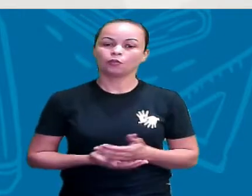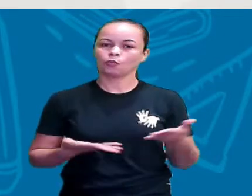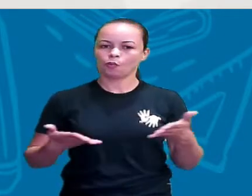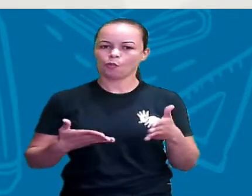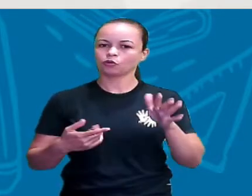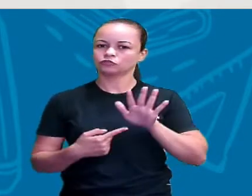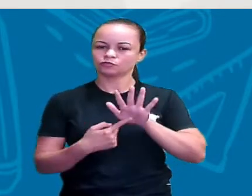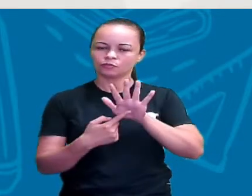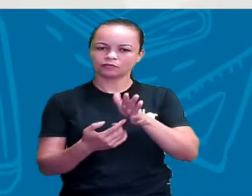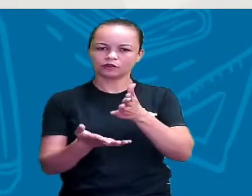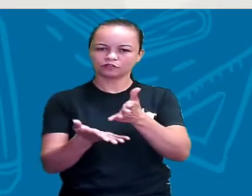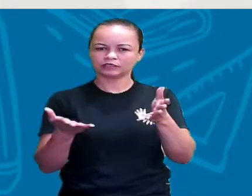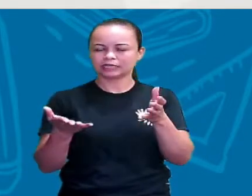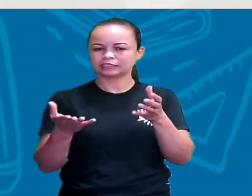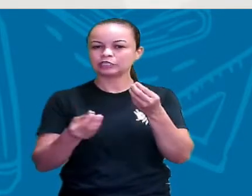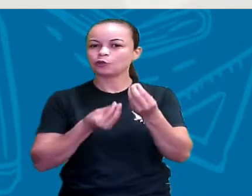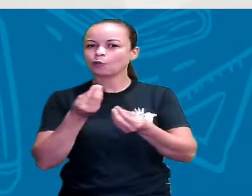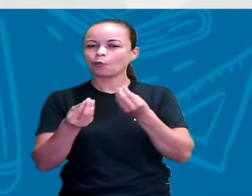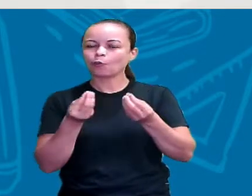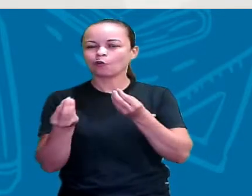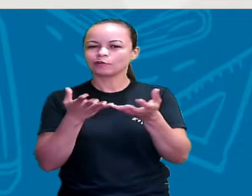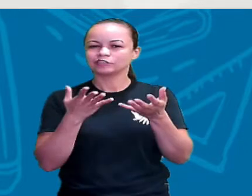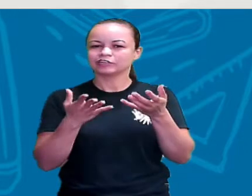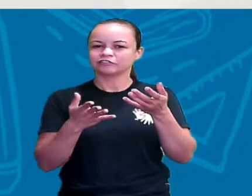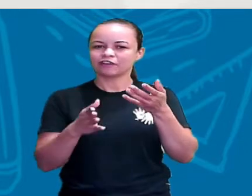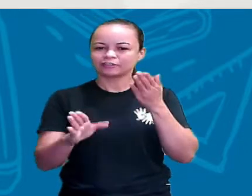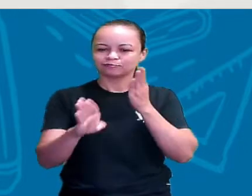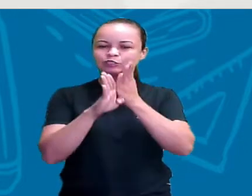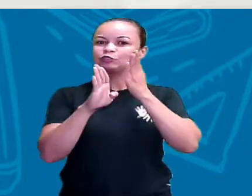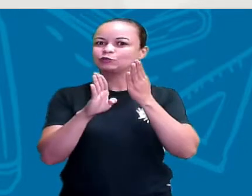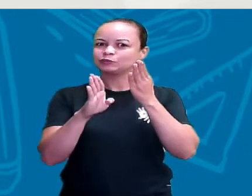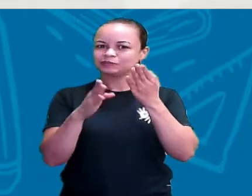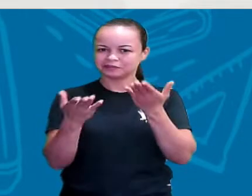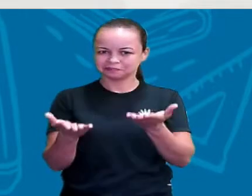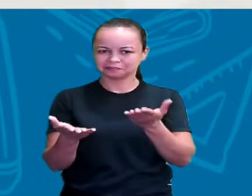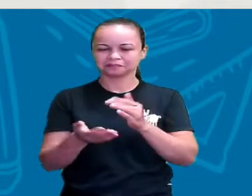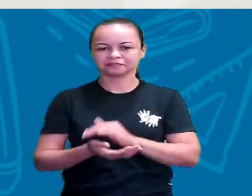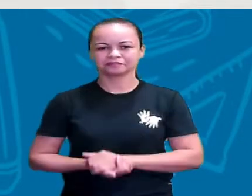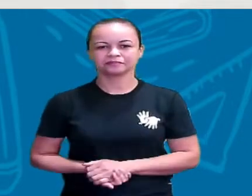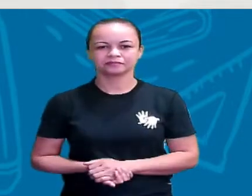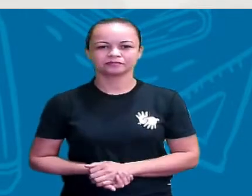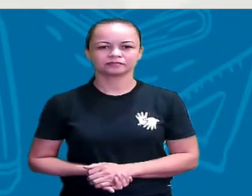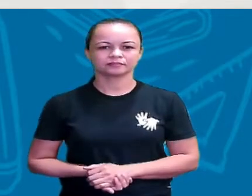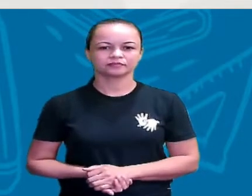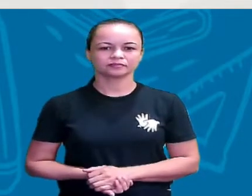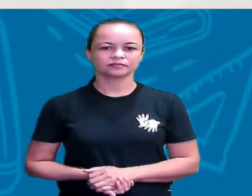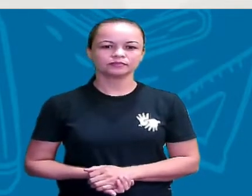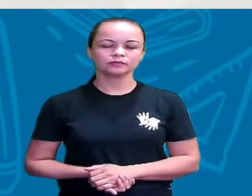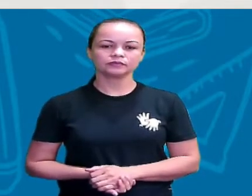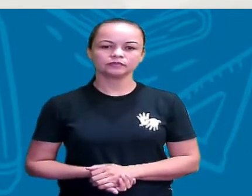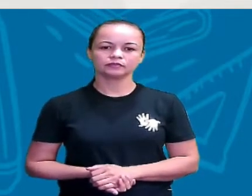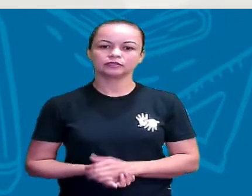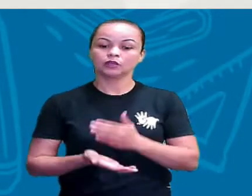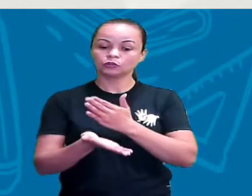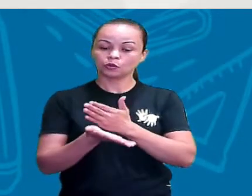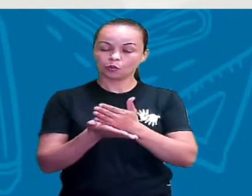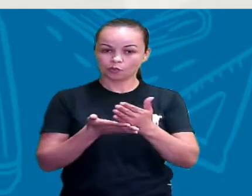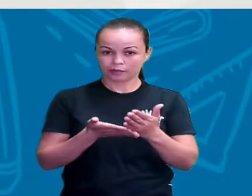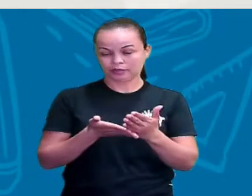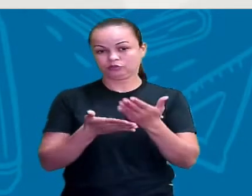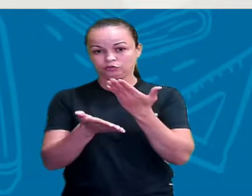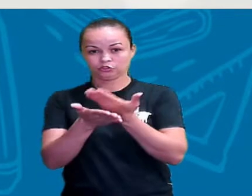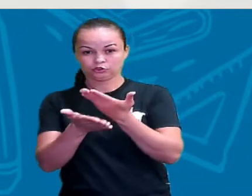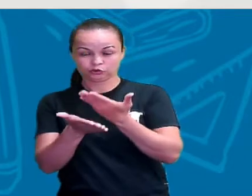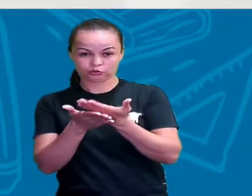vocês como é que a gente vai desvendar esse mistério, tá? Então, vamos lá. Ó, no começo do estudo da